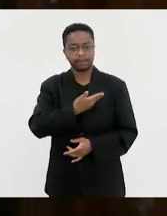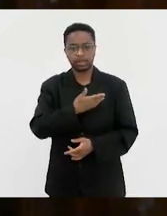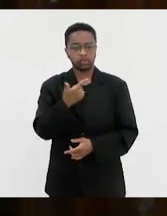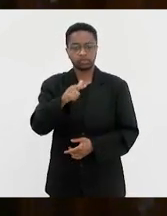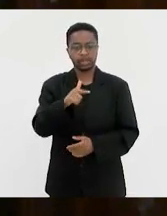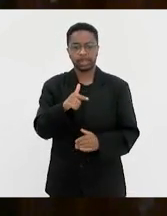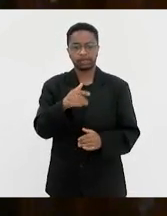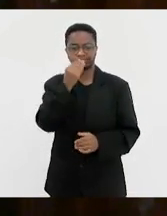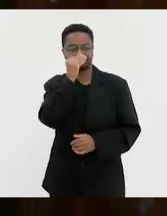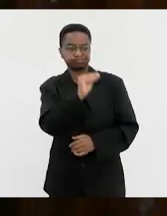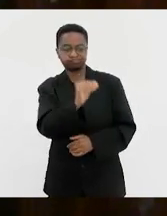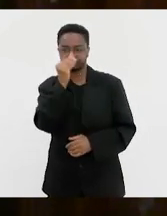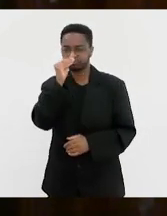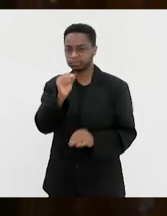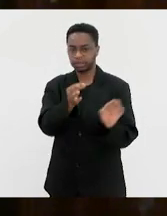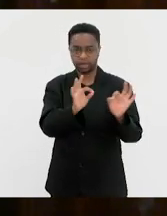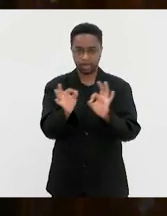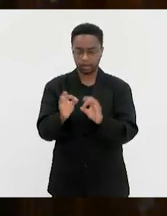ninguém.